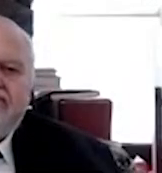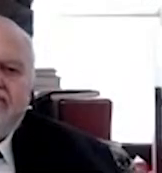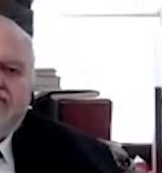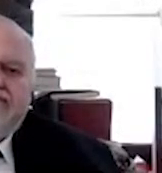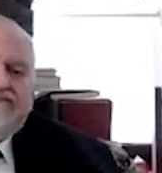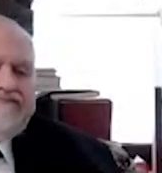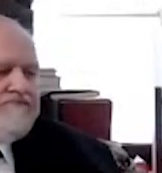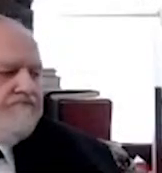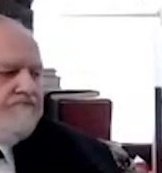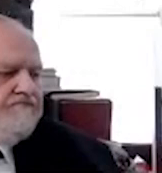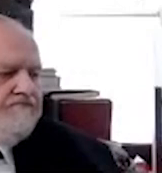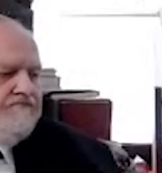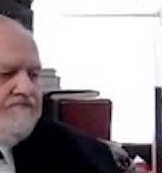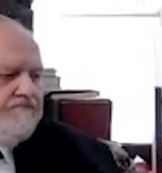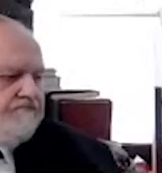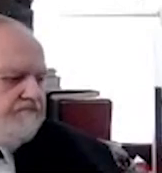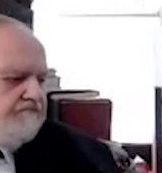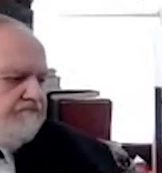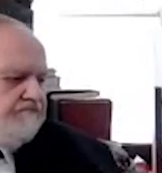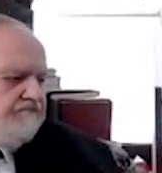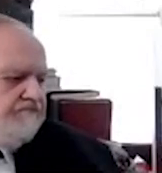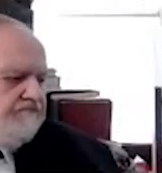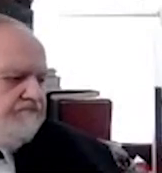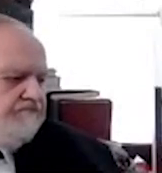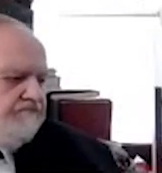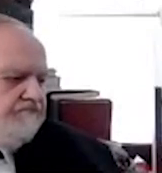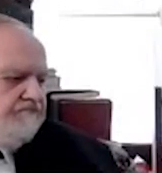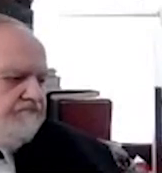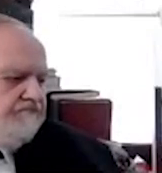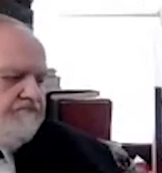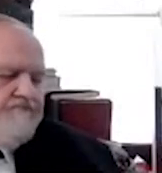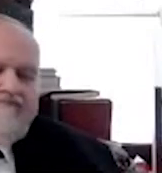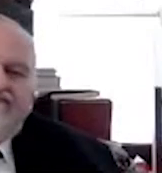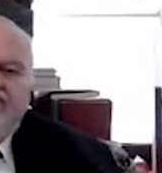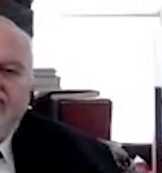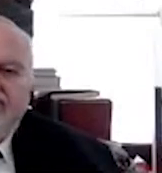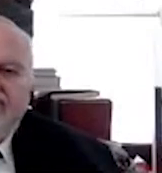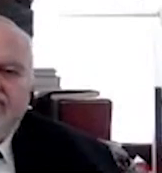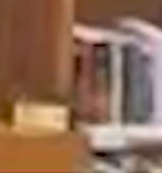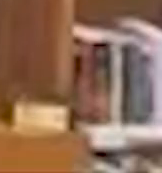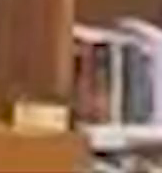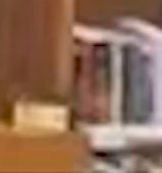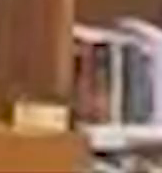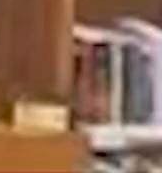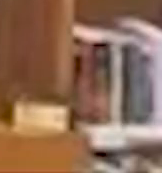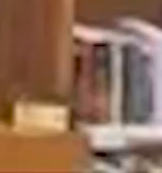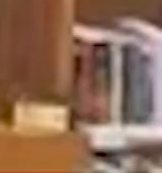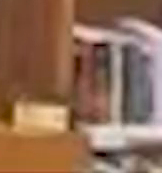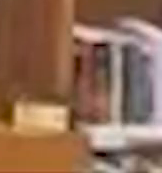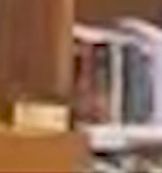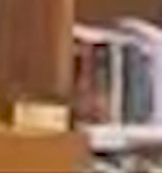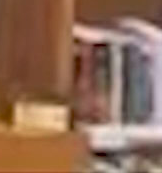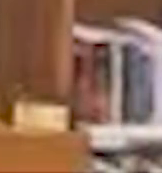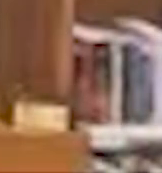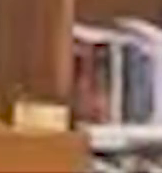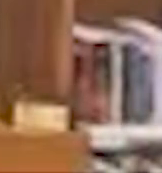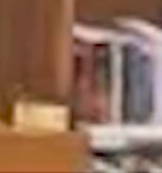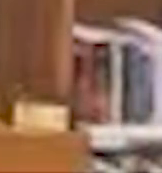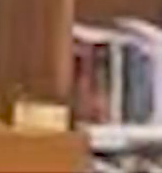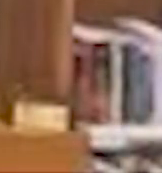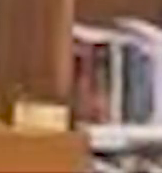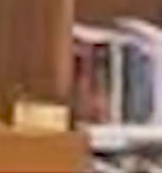e 2014, ocupou a cadeira de desembargador no Tribunal Regional Federal da 4ª Região, até ser nomeado ministro do